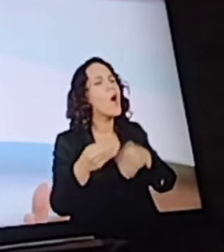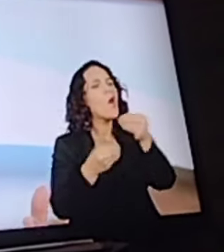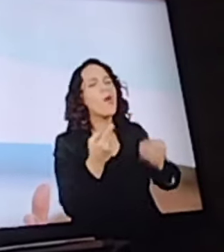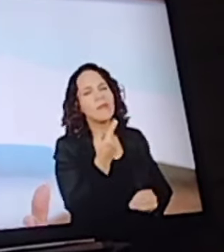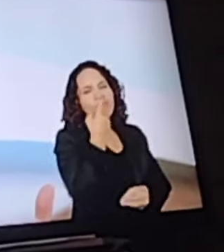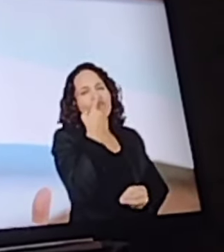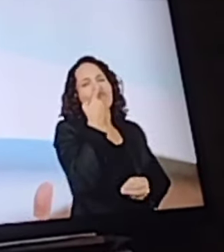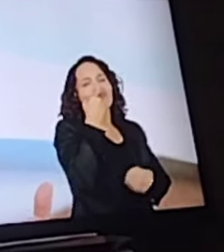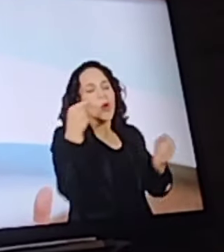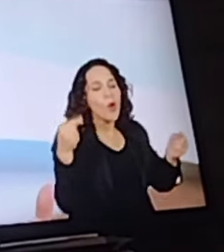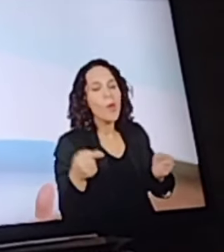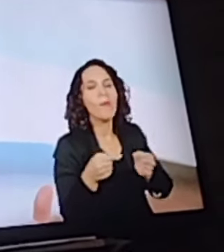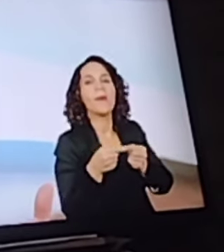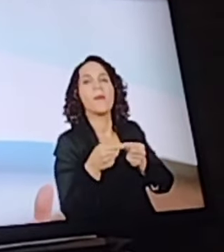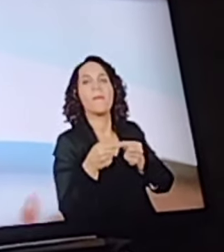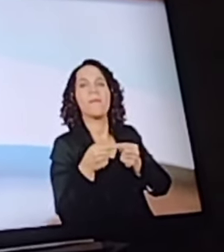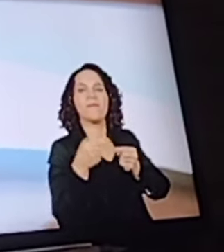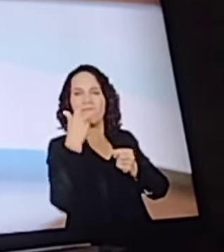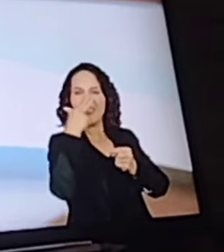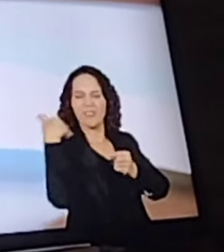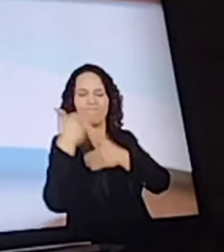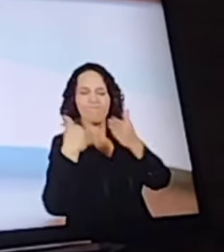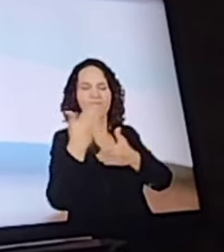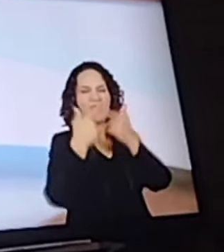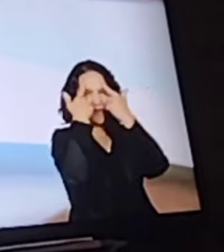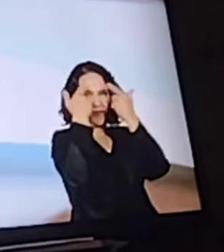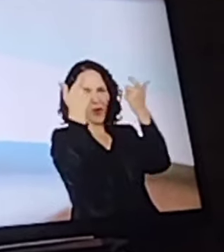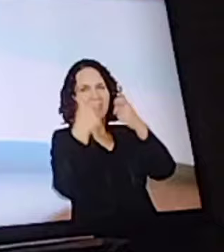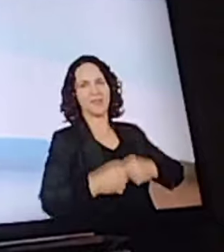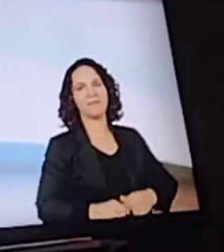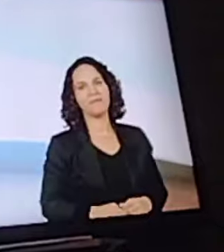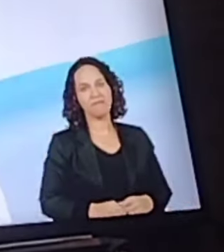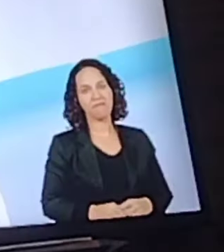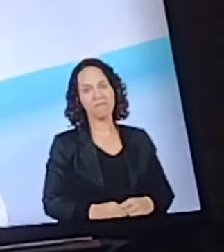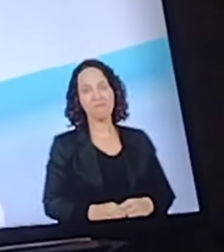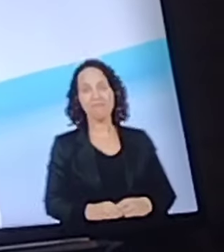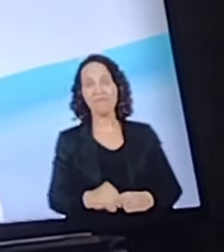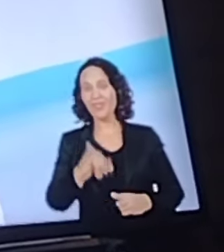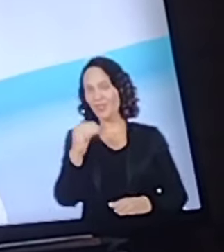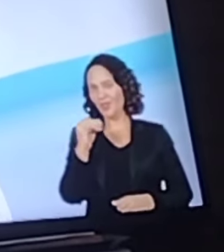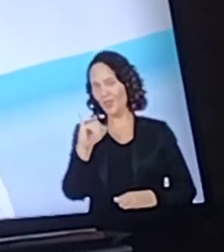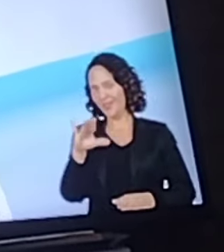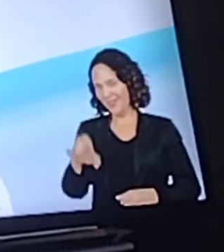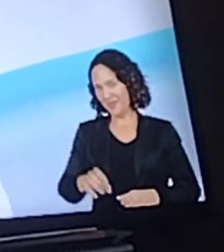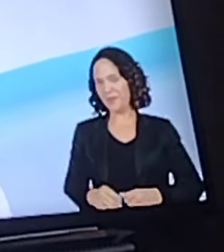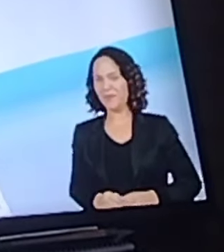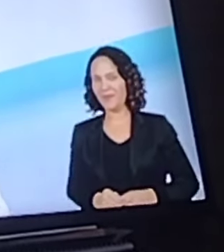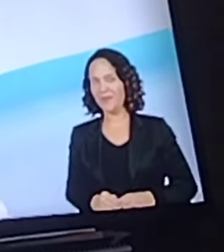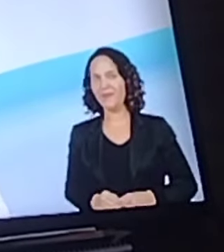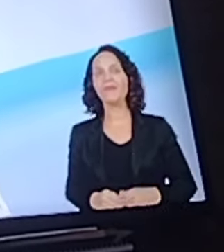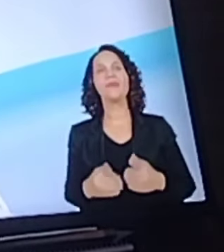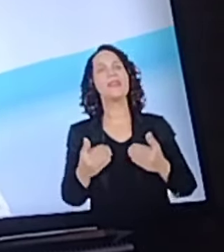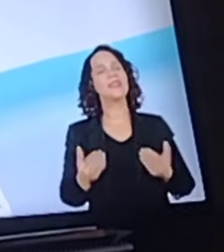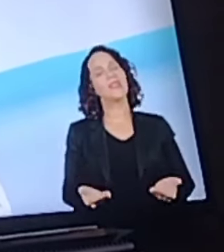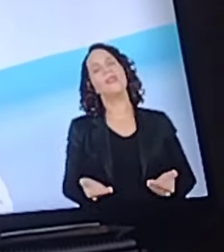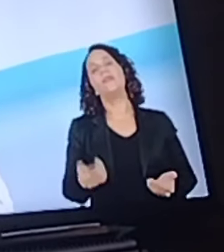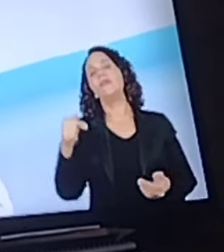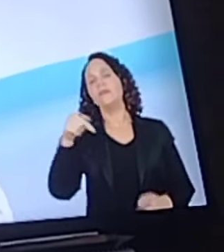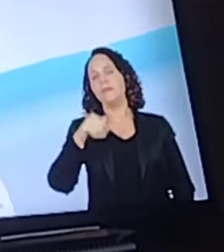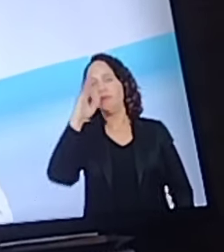intimamente ligada com processos de violência. Sim. Joyce. Obrigada. A gente tem aqui